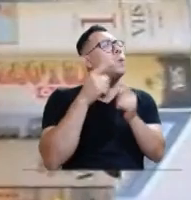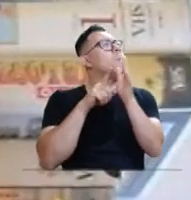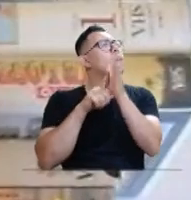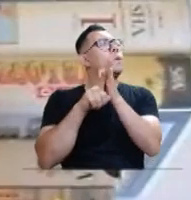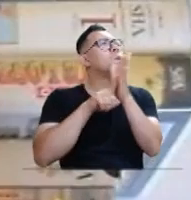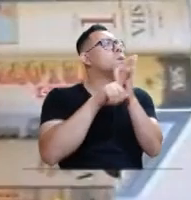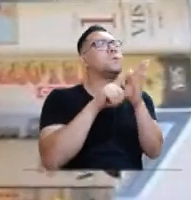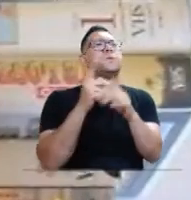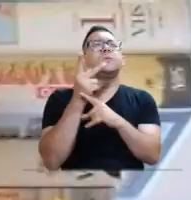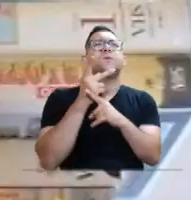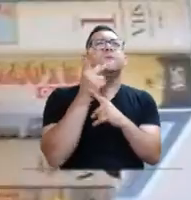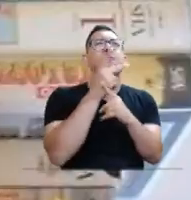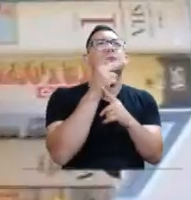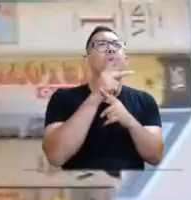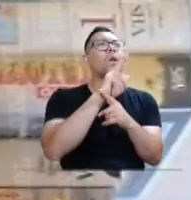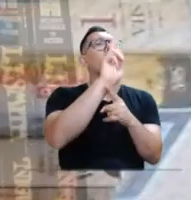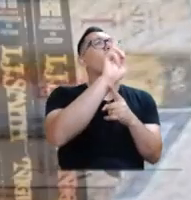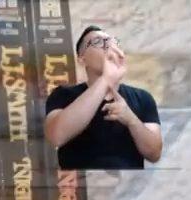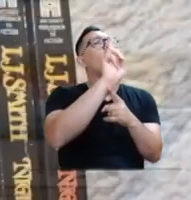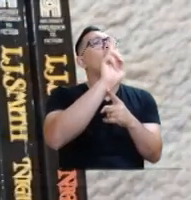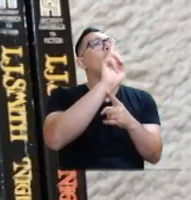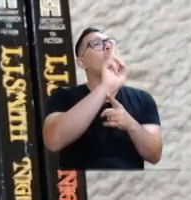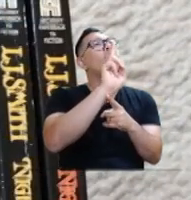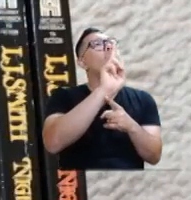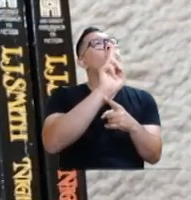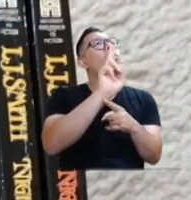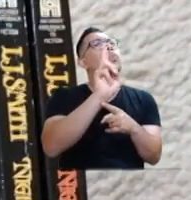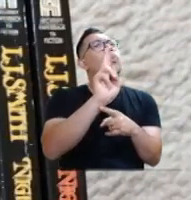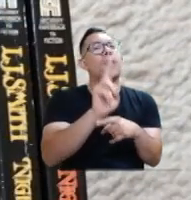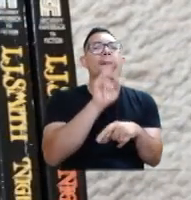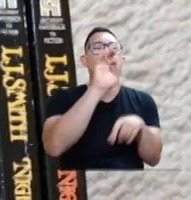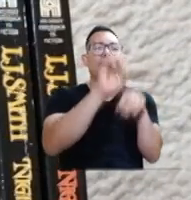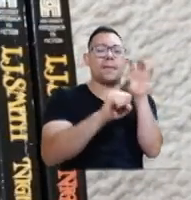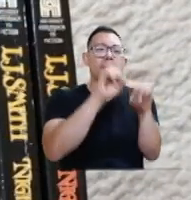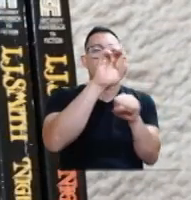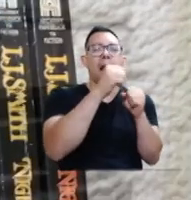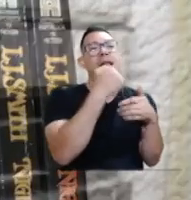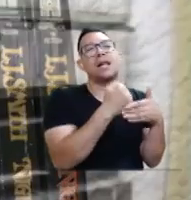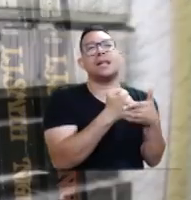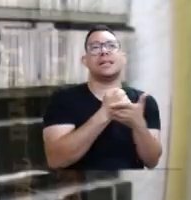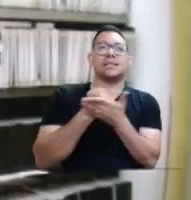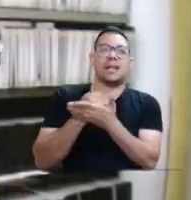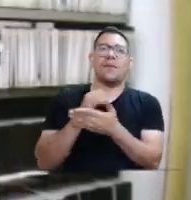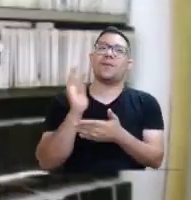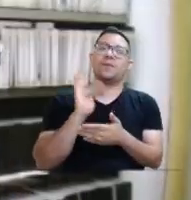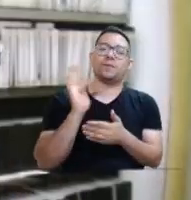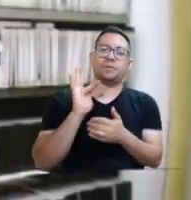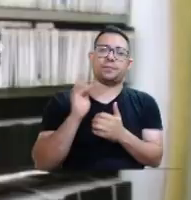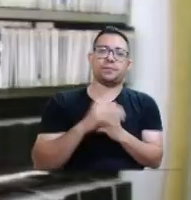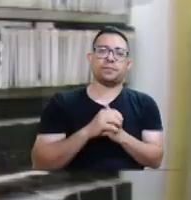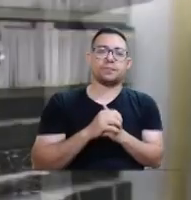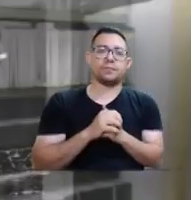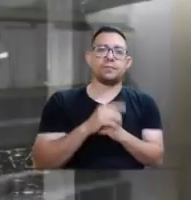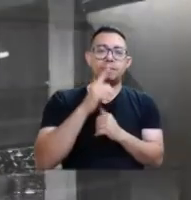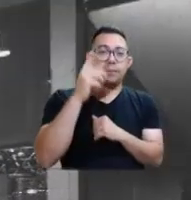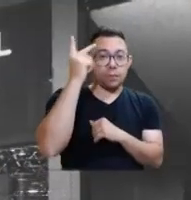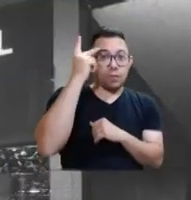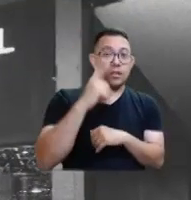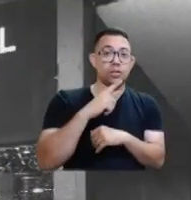pesquisando, procurando naquele monte de filme, coisas raras para trazer para cá. E eu me baseei também